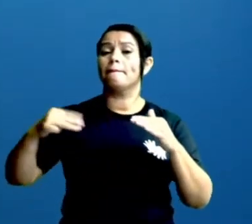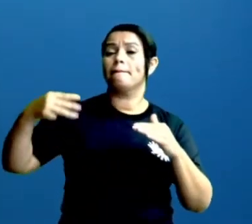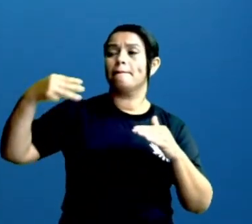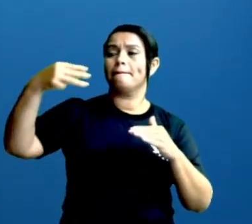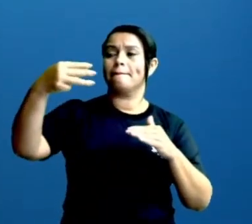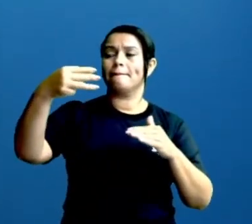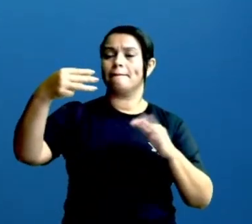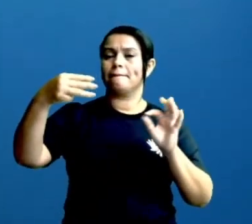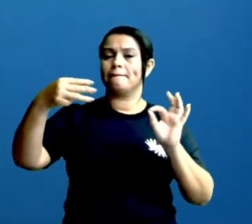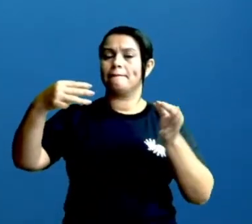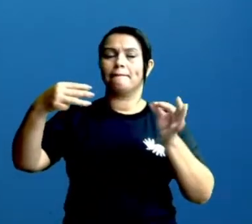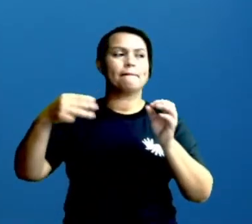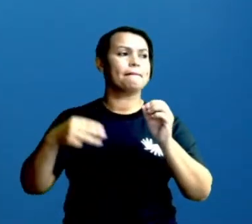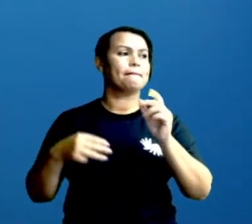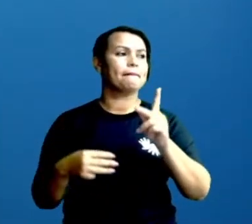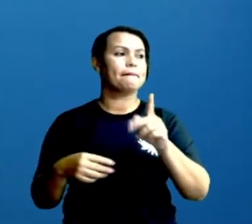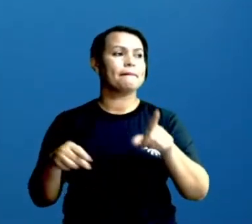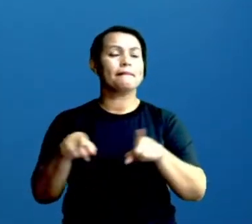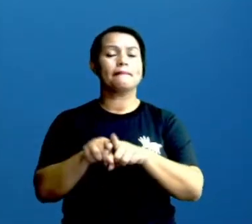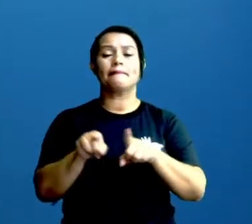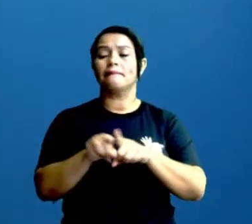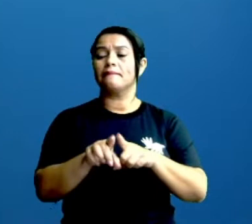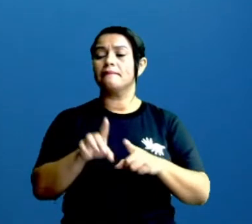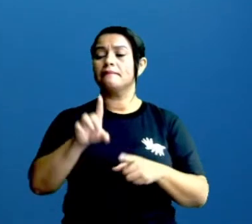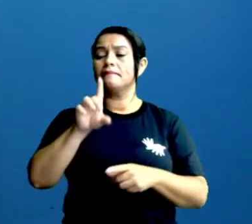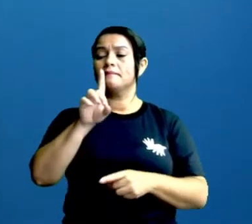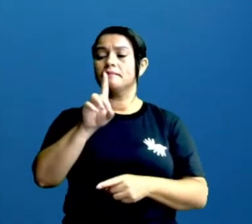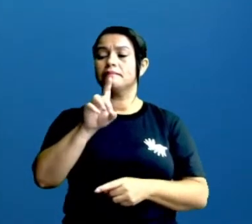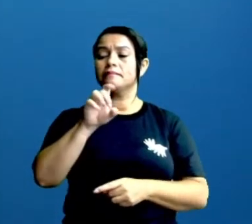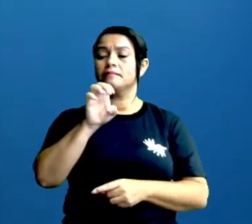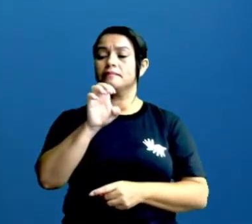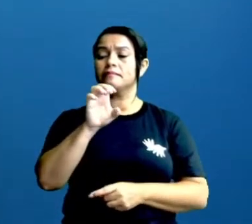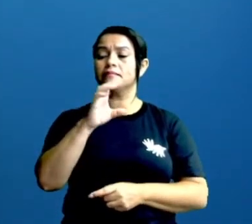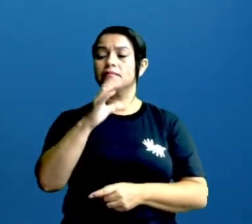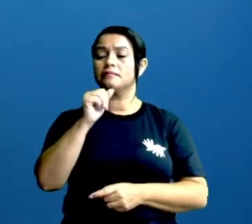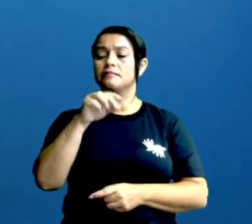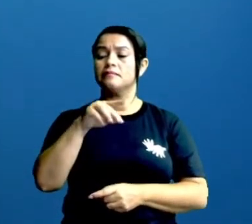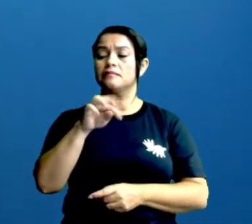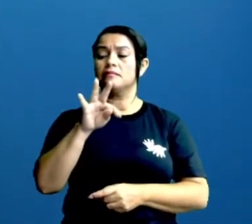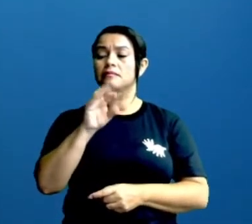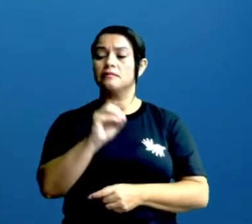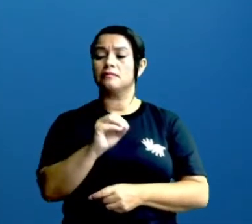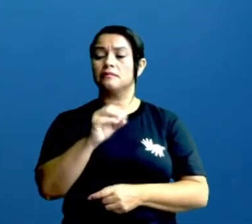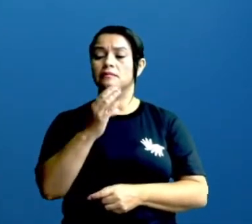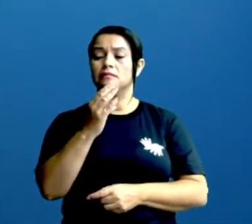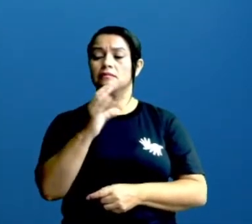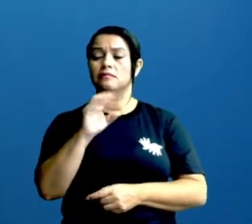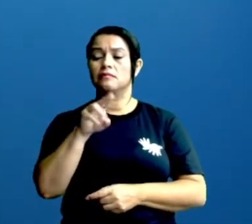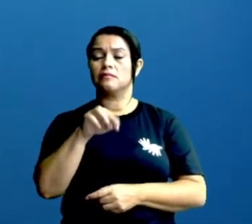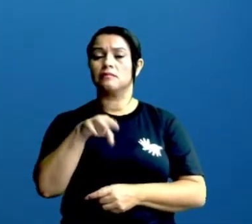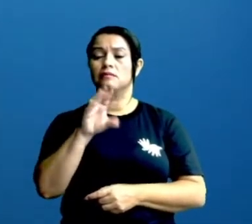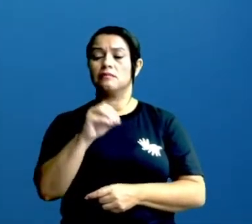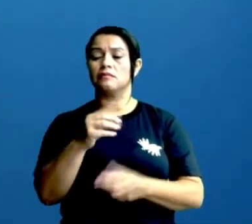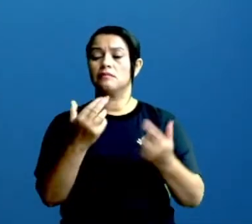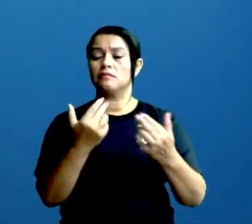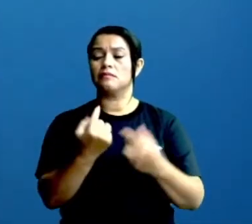3, ok? E o decâmetro cúbico, ele equivale a 1000, ok? Ele equivale